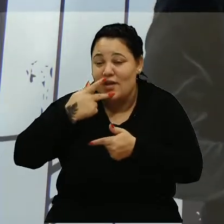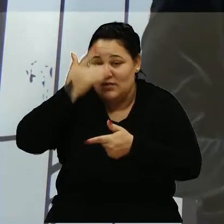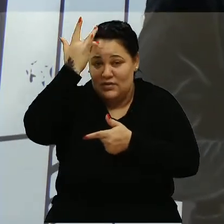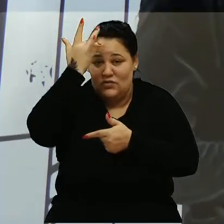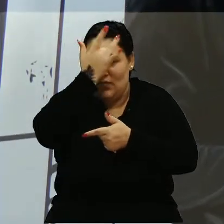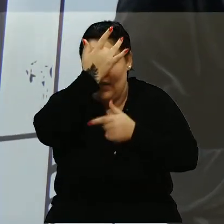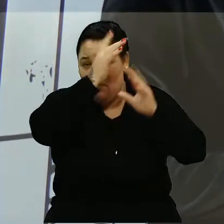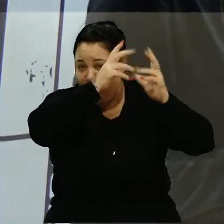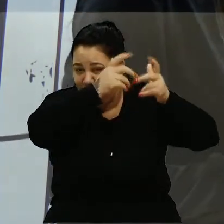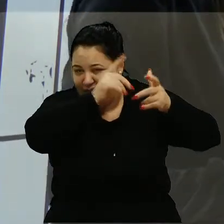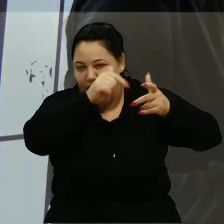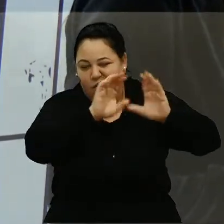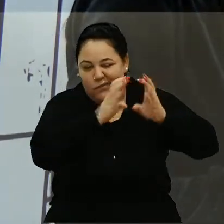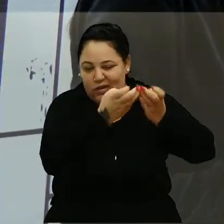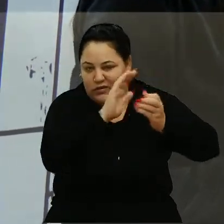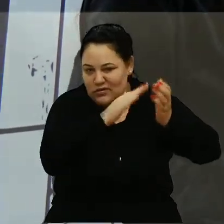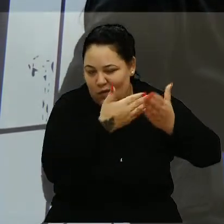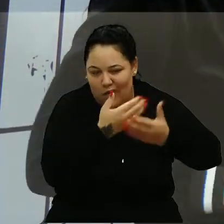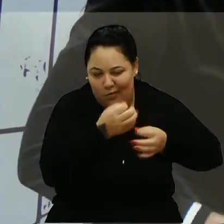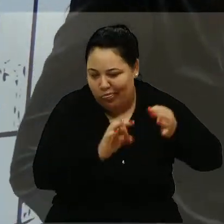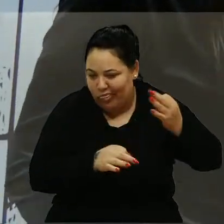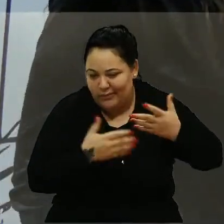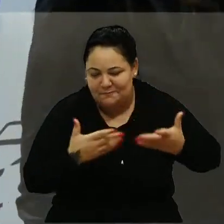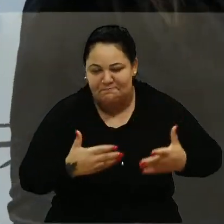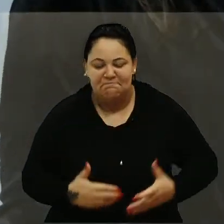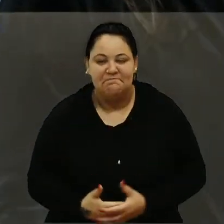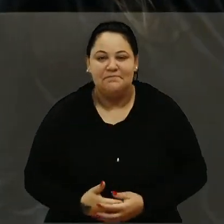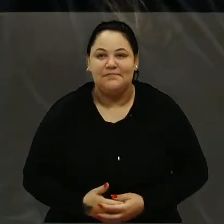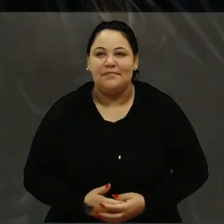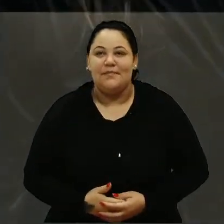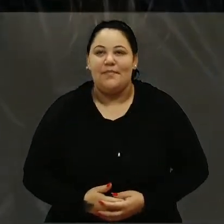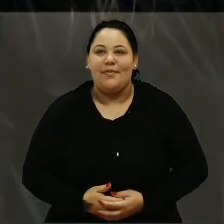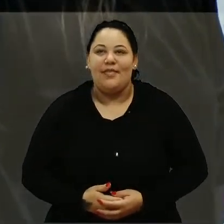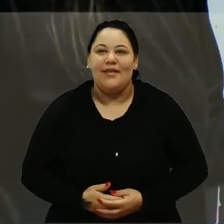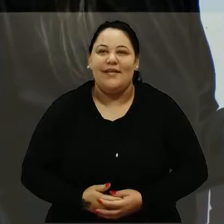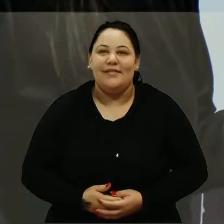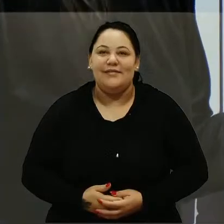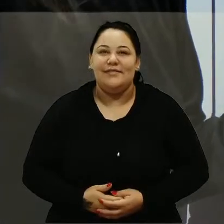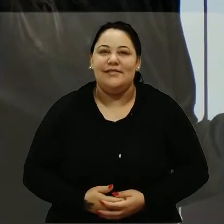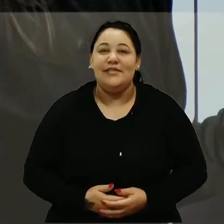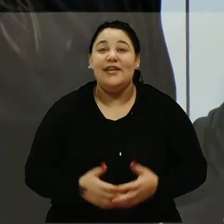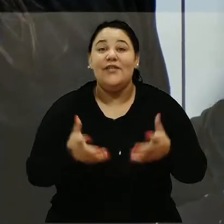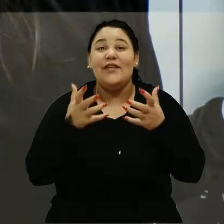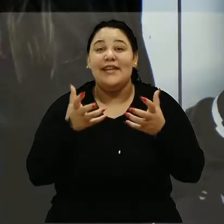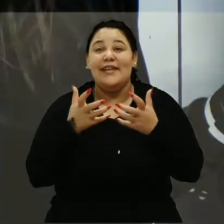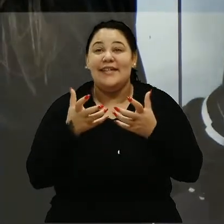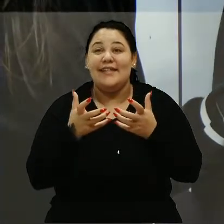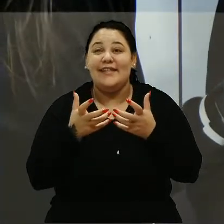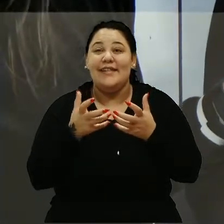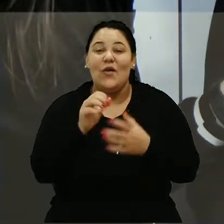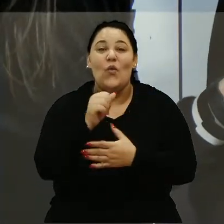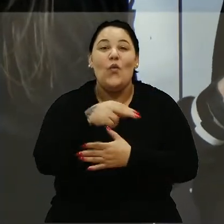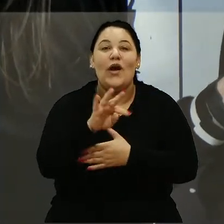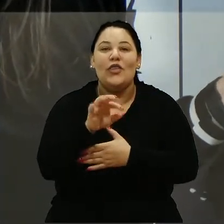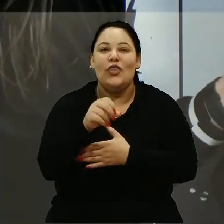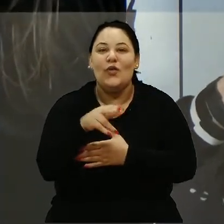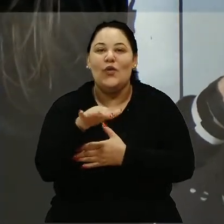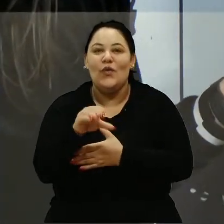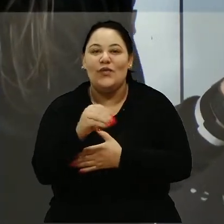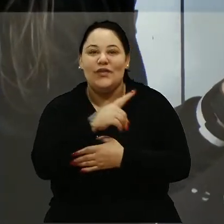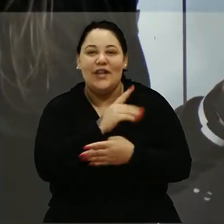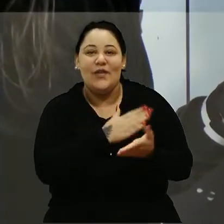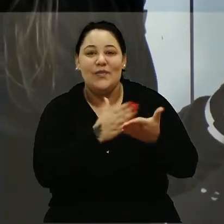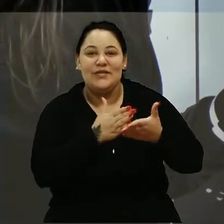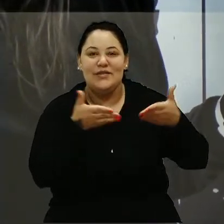pouquinho mais sobre isso, por favor. Bom dia. Primeiro, Carol, eu queria dar um abraço. É Antônio, né? O Antônio está iniciando